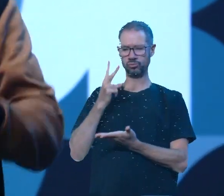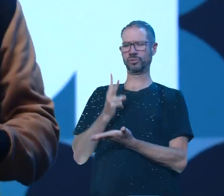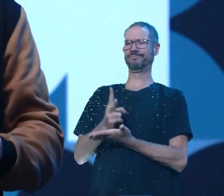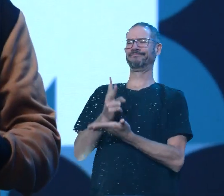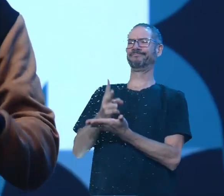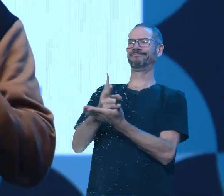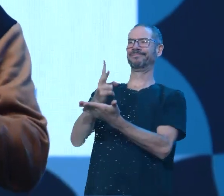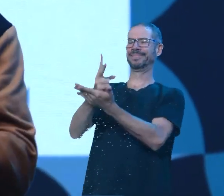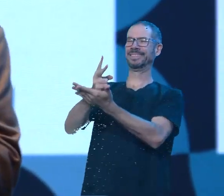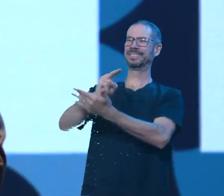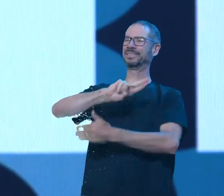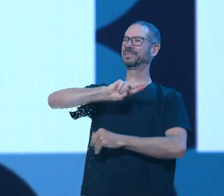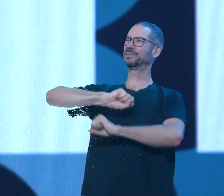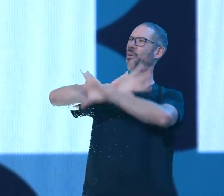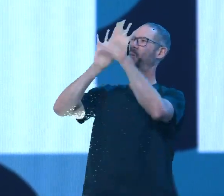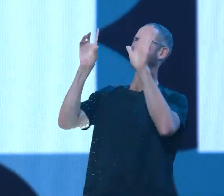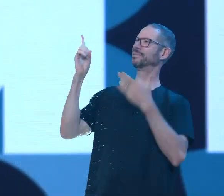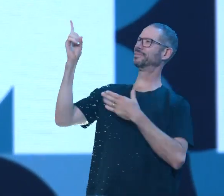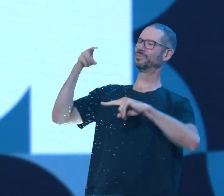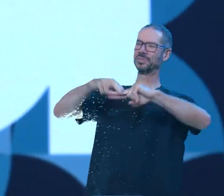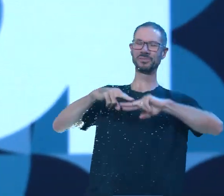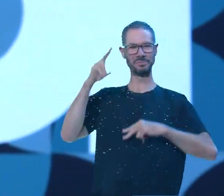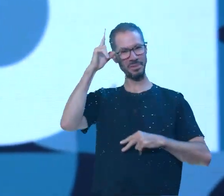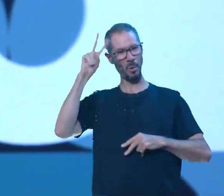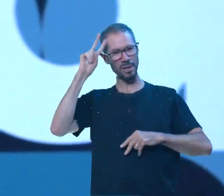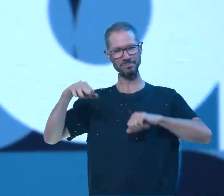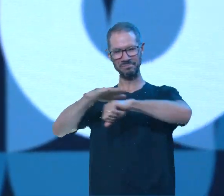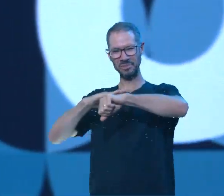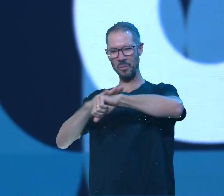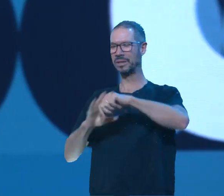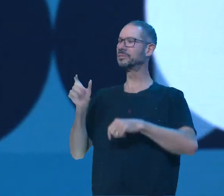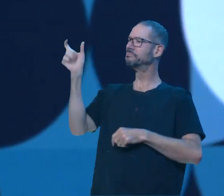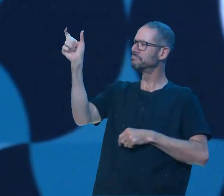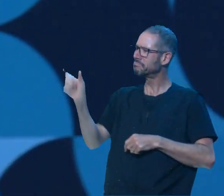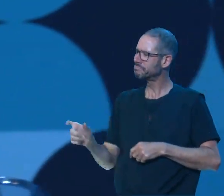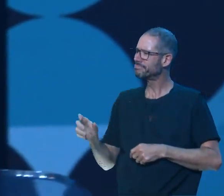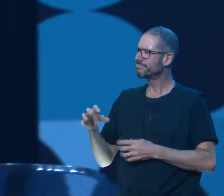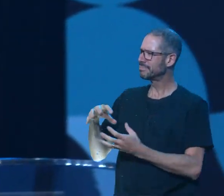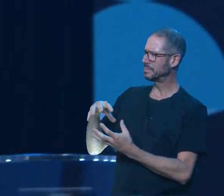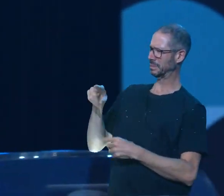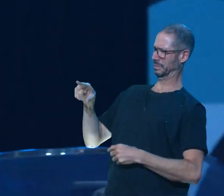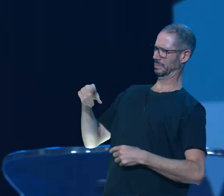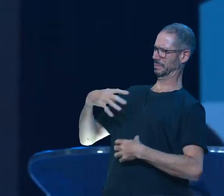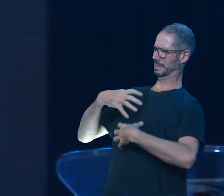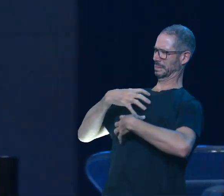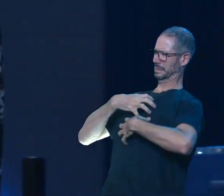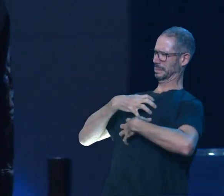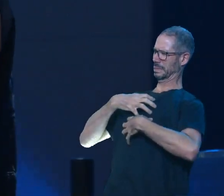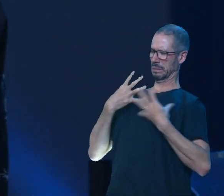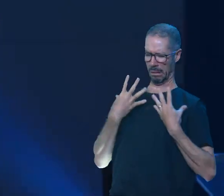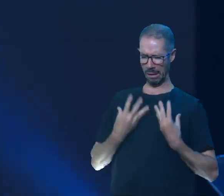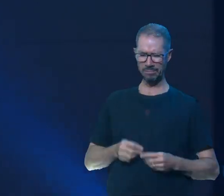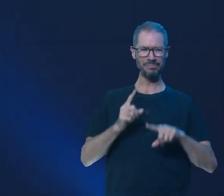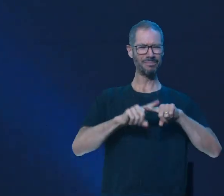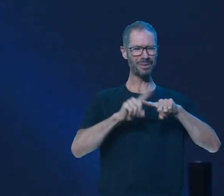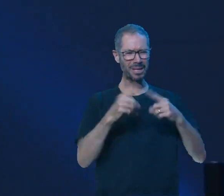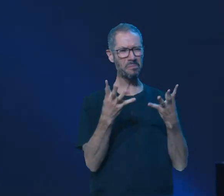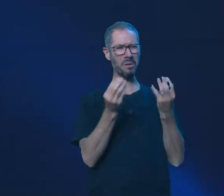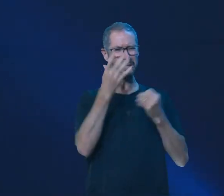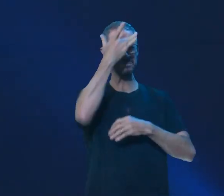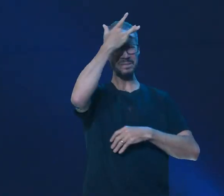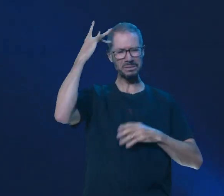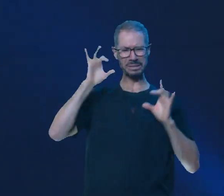glória a Deus por isso. Mas eu lembro que eu estava conversando com o Senhor e teve esse sentimento de cansaço, de um certo desânimo. Por que tanta gente